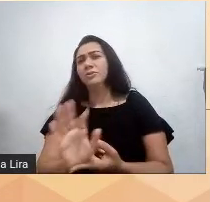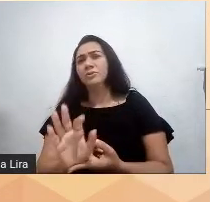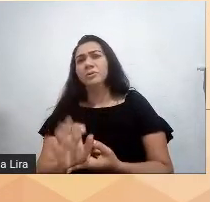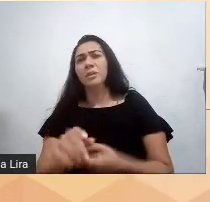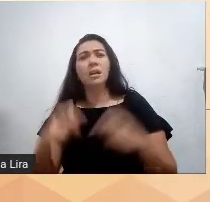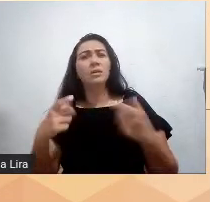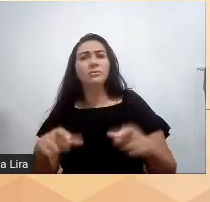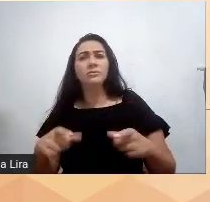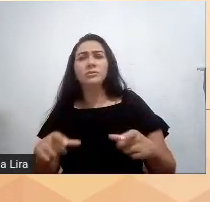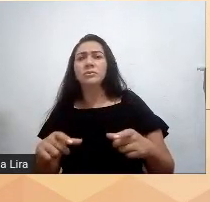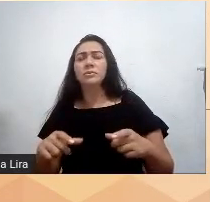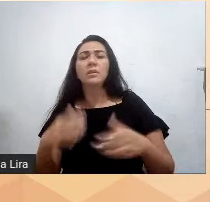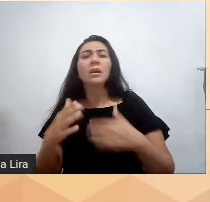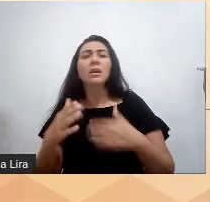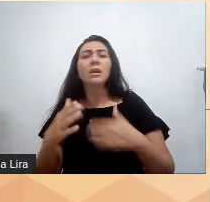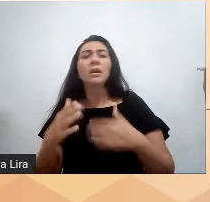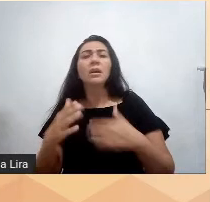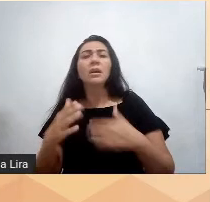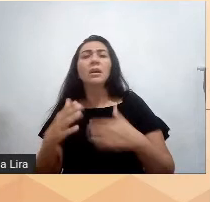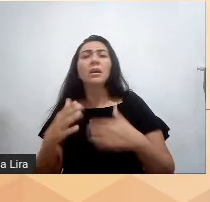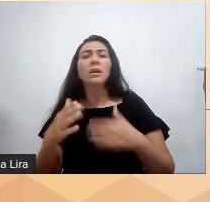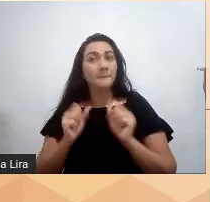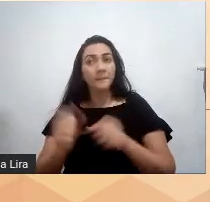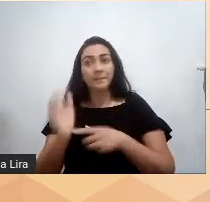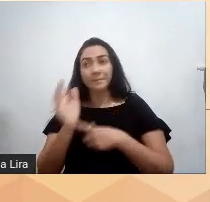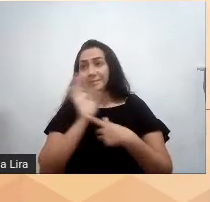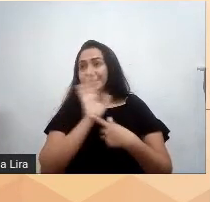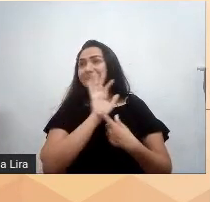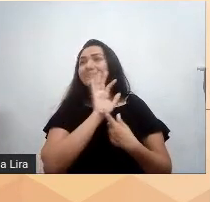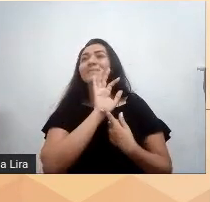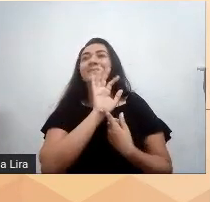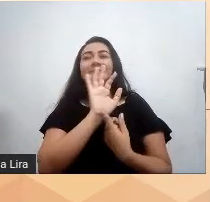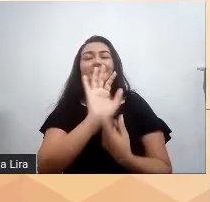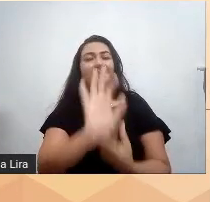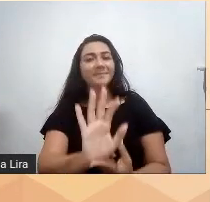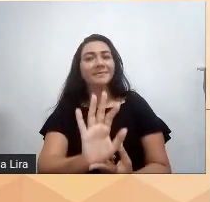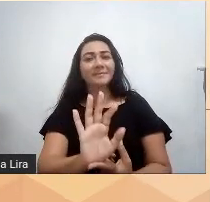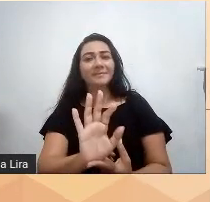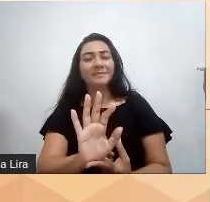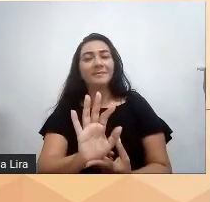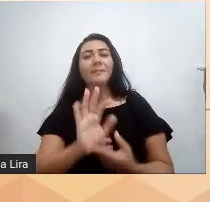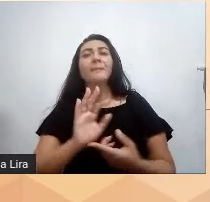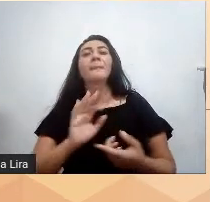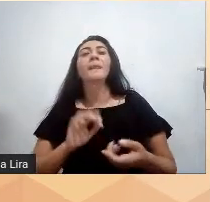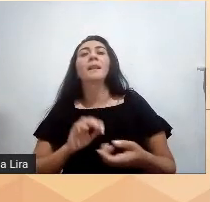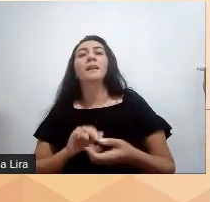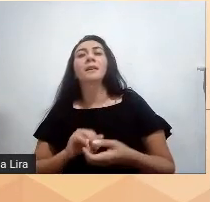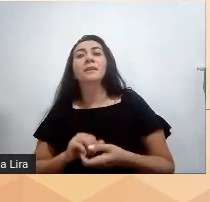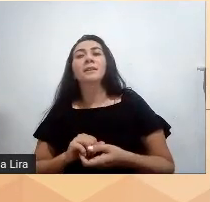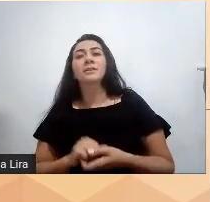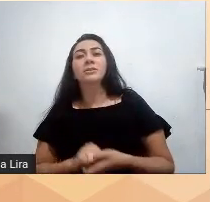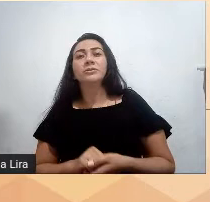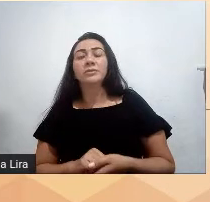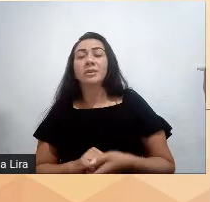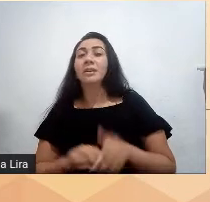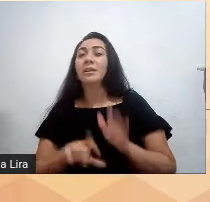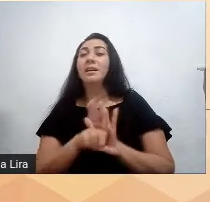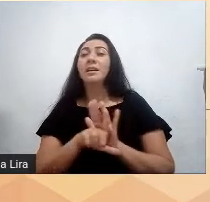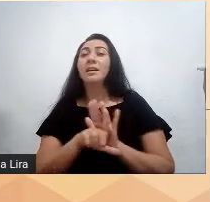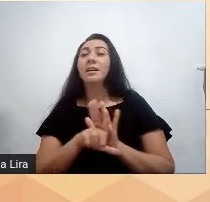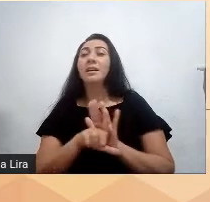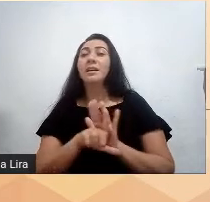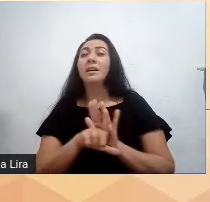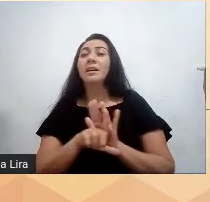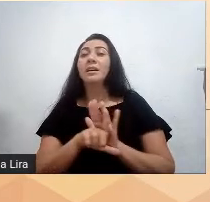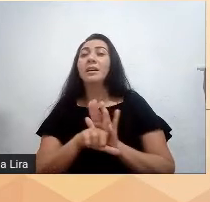federal, né? Então, a gente tem aí um rol de leis que podem nos beneficiar e a gente